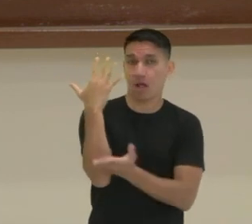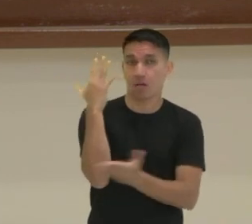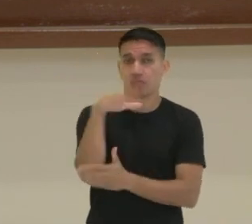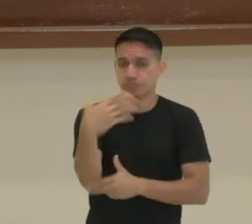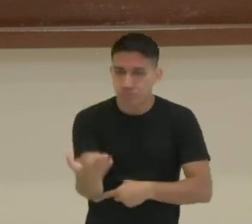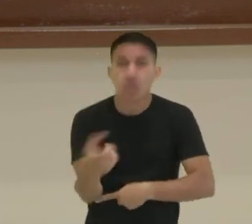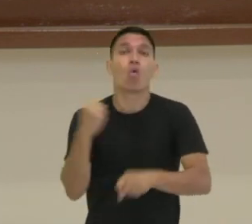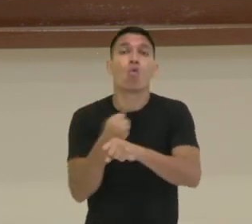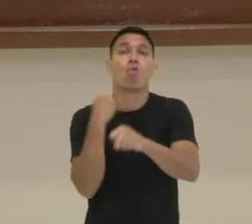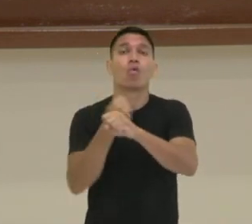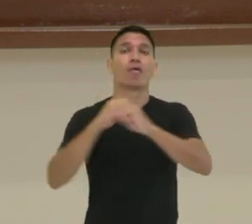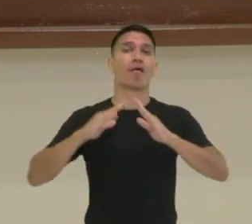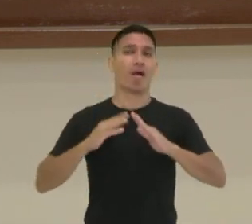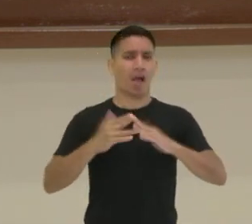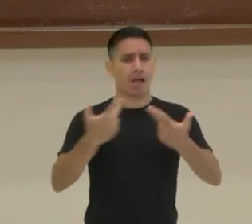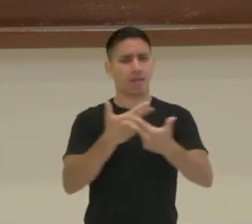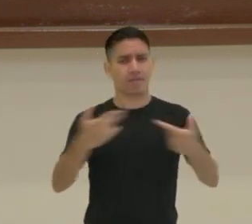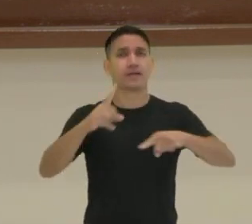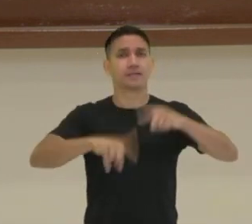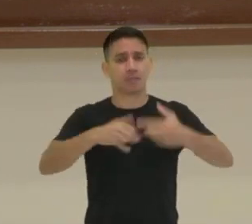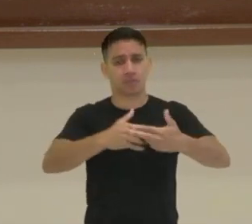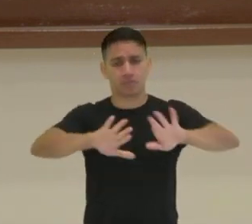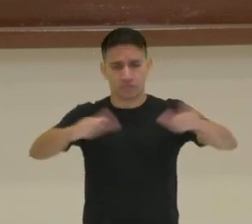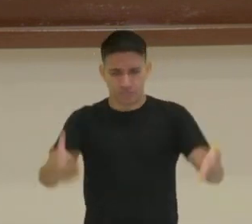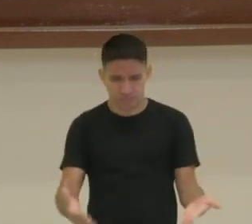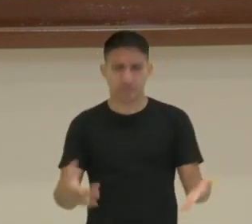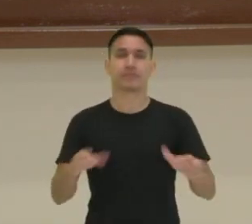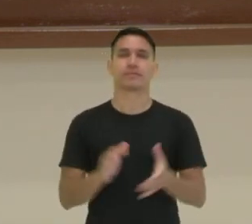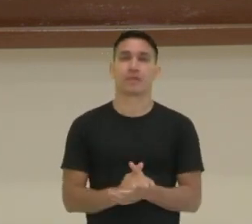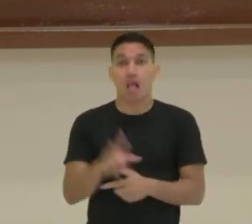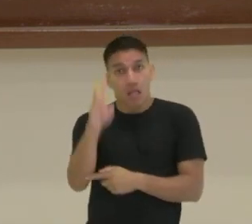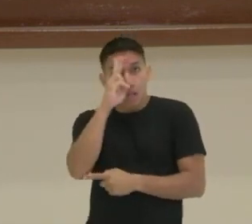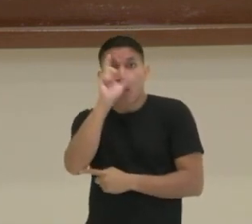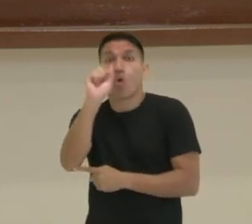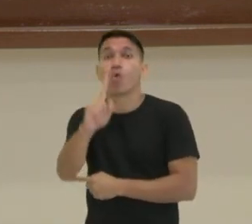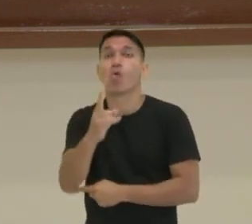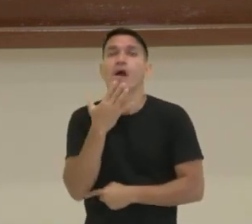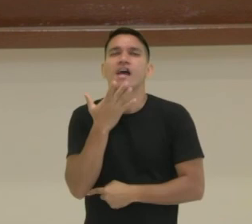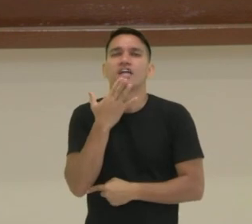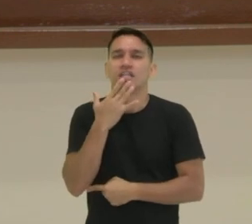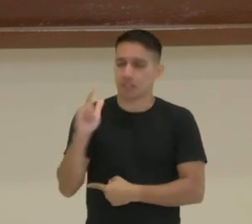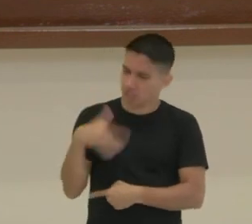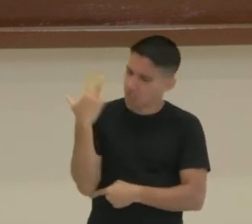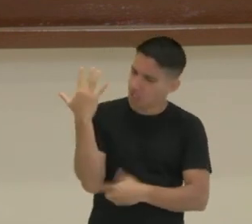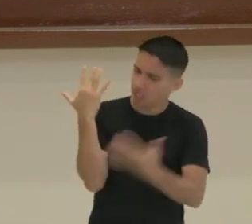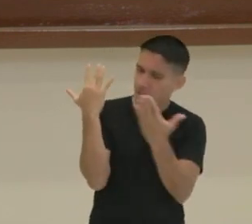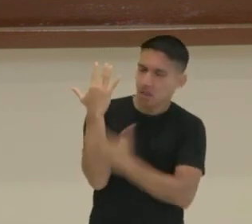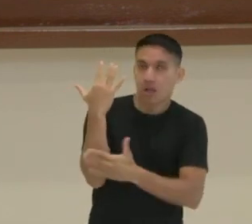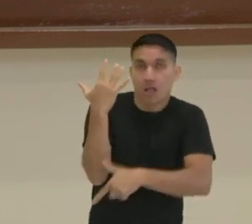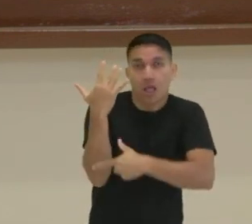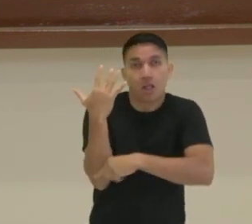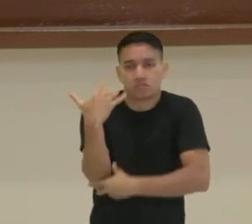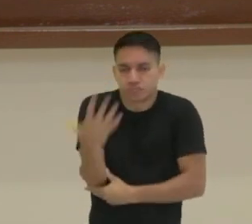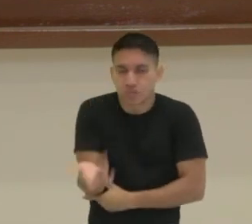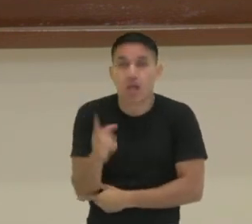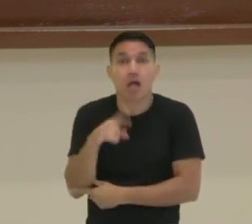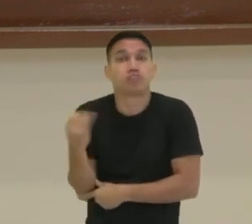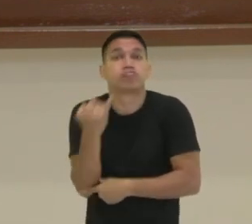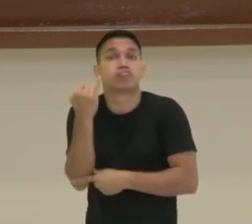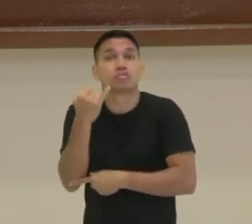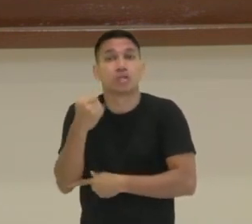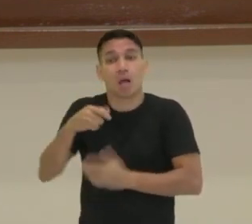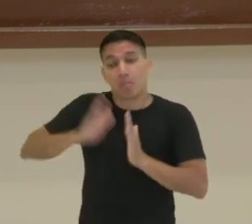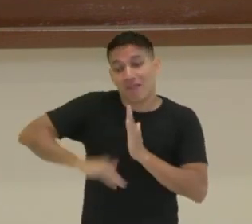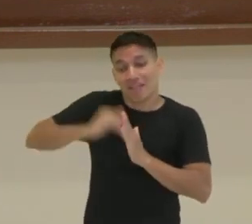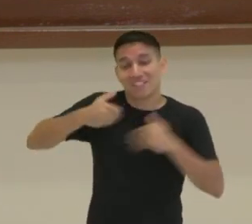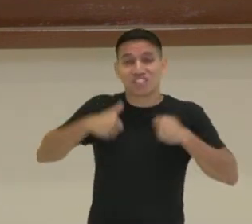e casa. Né? Lembrando, como a gente já falou, que a tinta era importante nesse momento para tingir os tecidos, porque